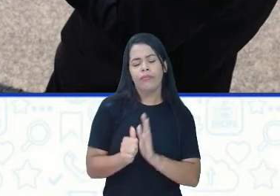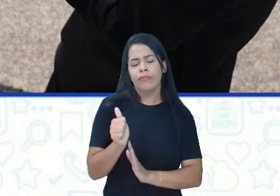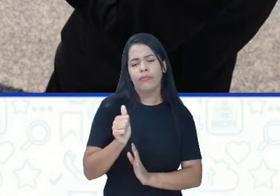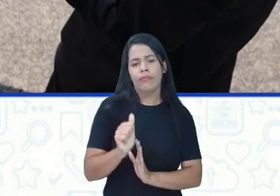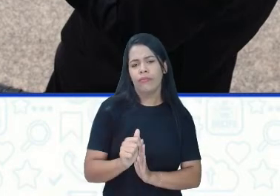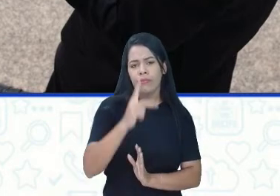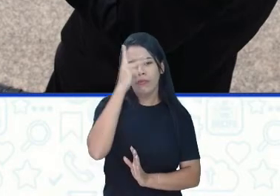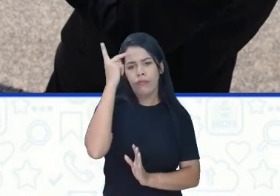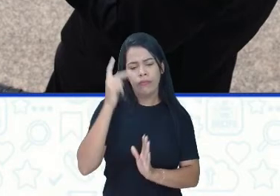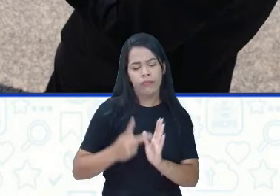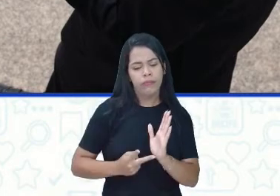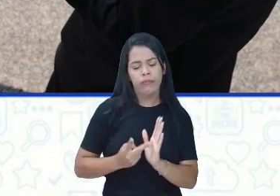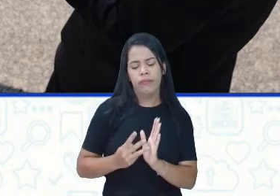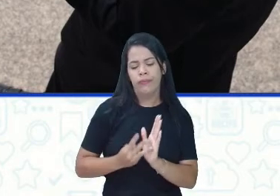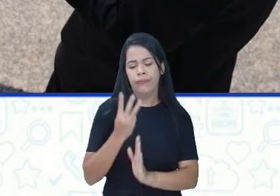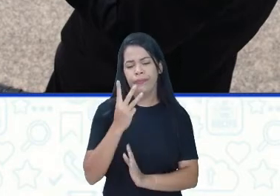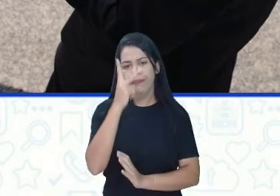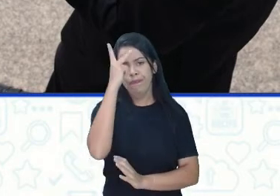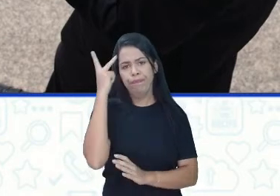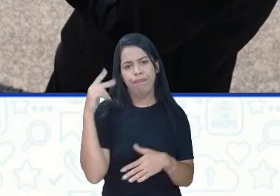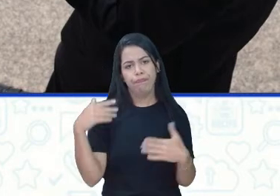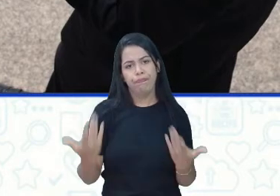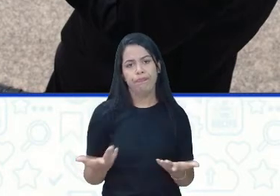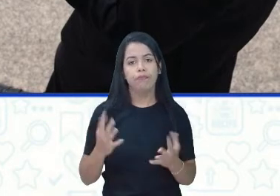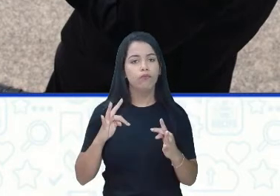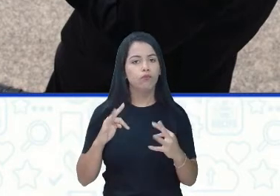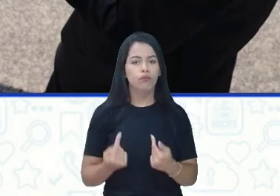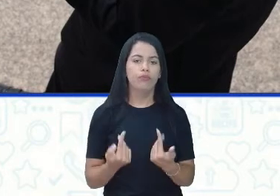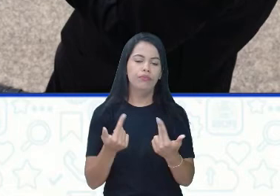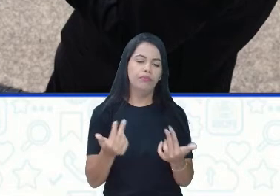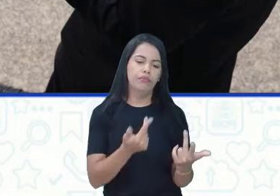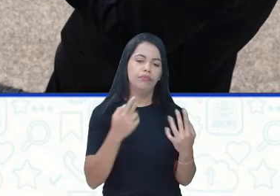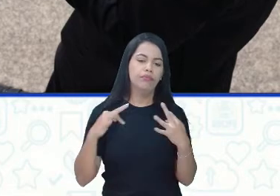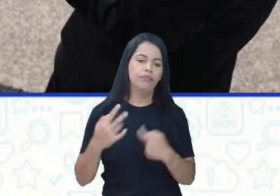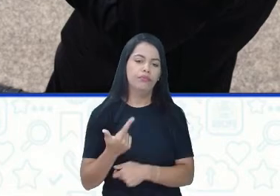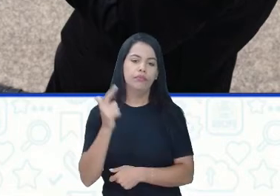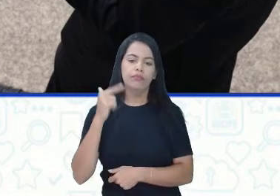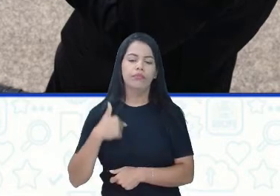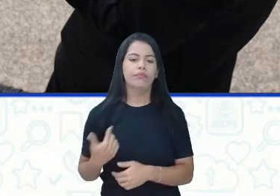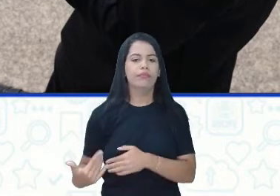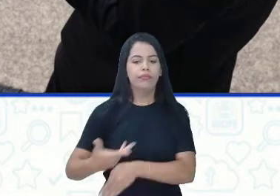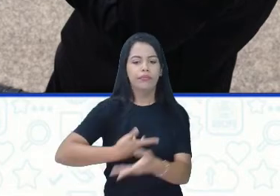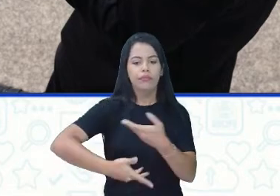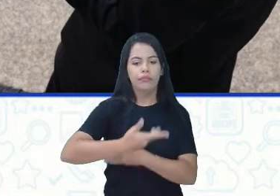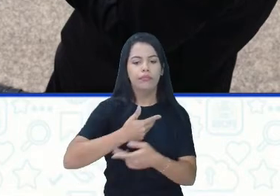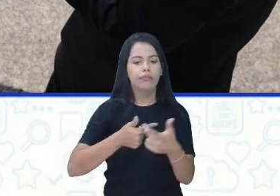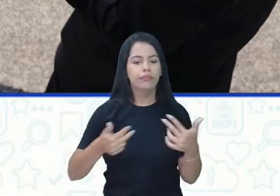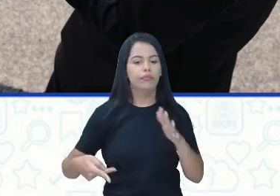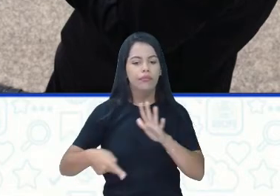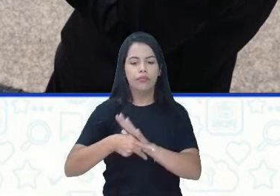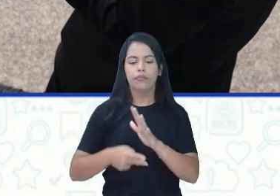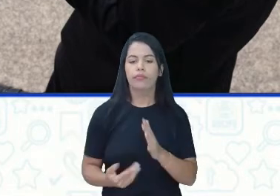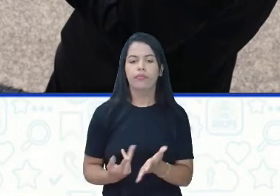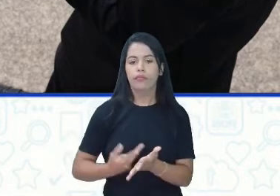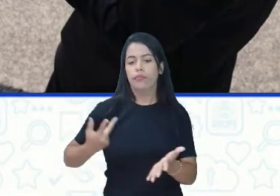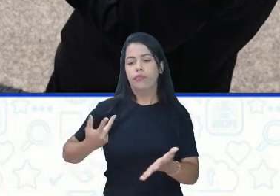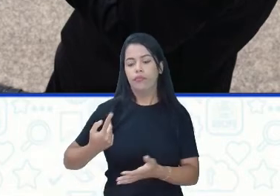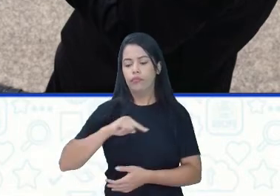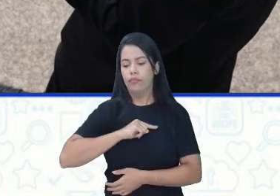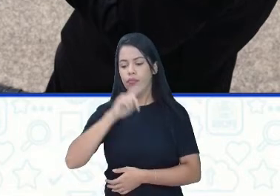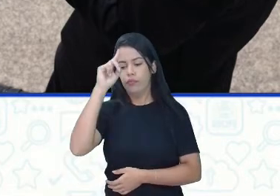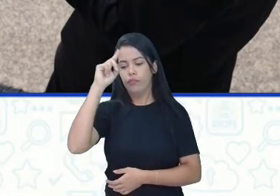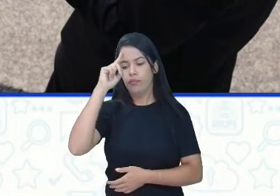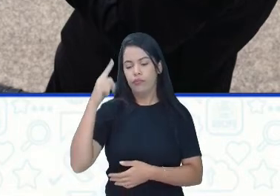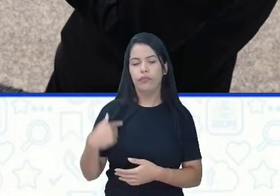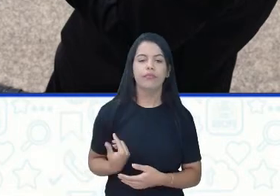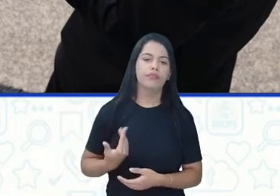em terceira pessoa. E como toda crônica, essa história se relaciona a diferentes fatos do cotidiano, acontecimentos recentes. Não